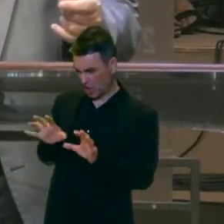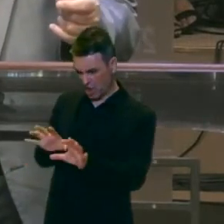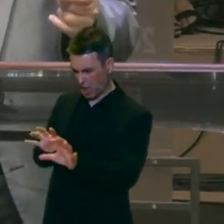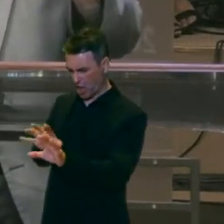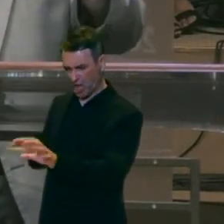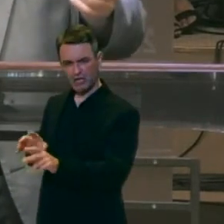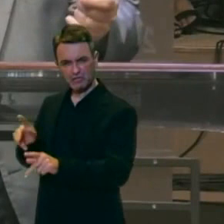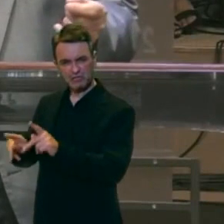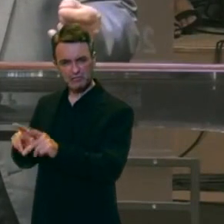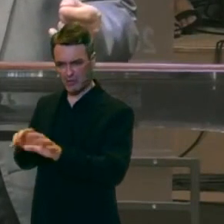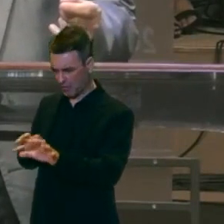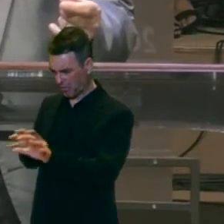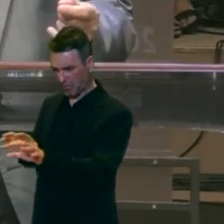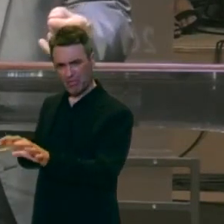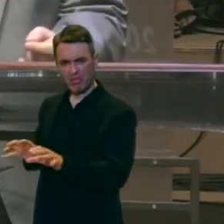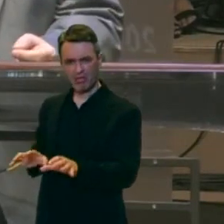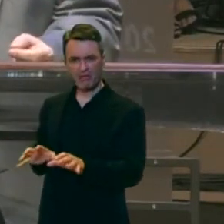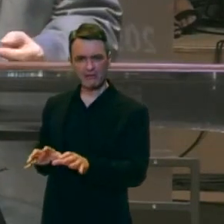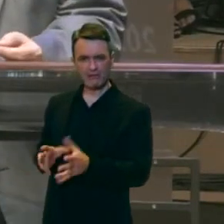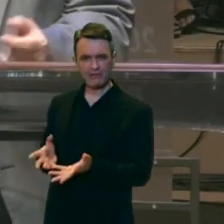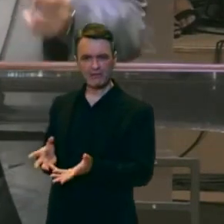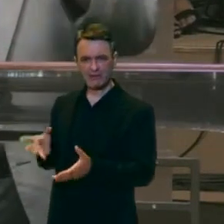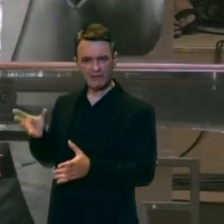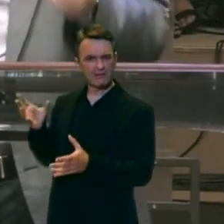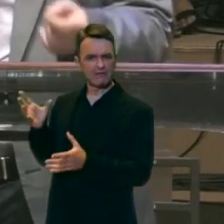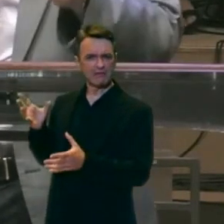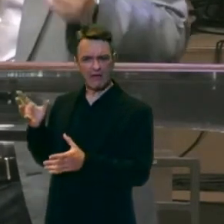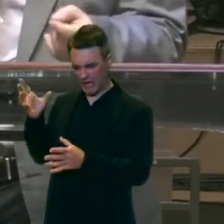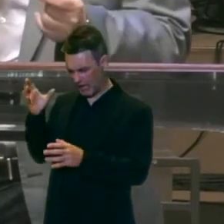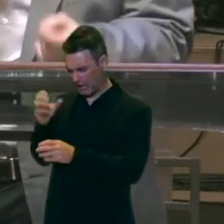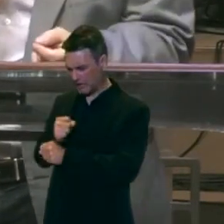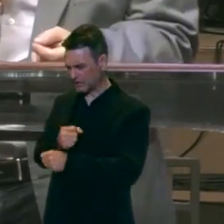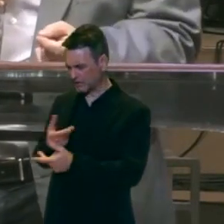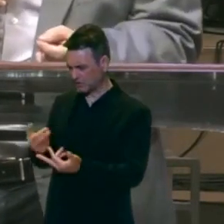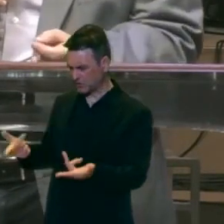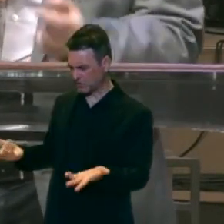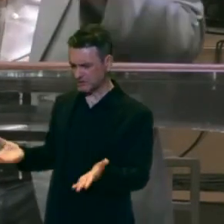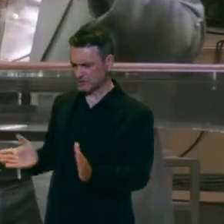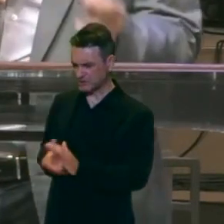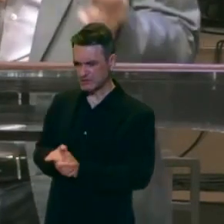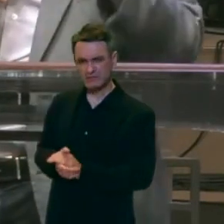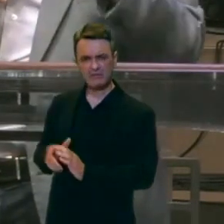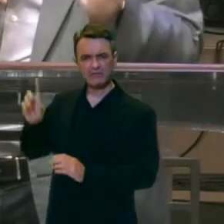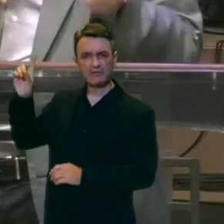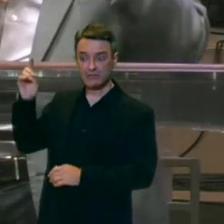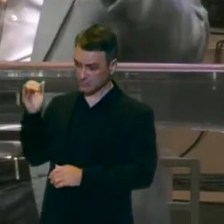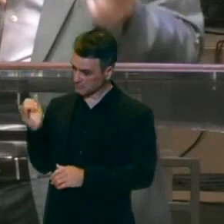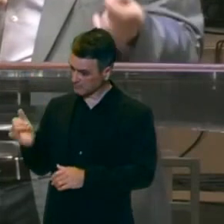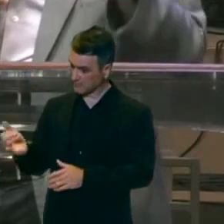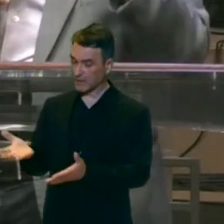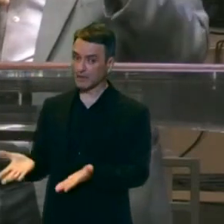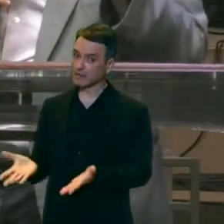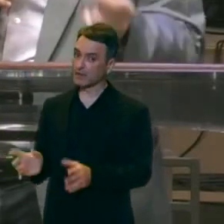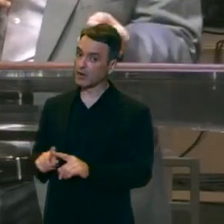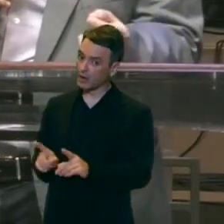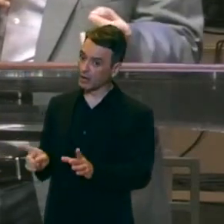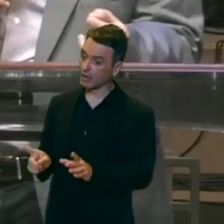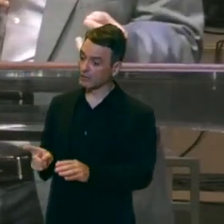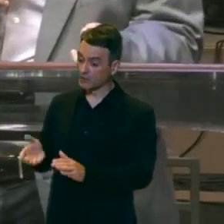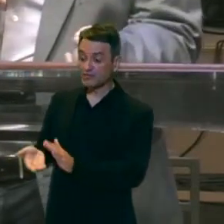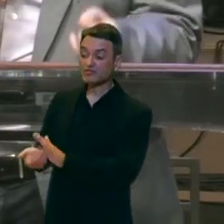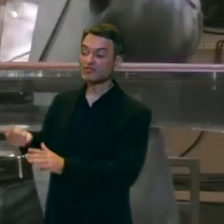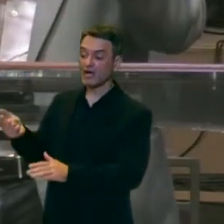nação a confiar em mentiras. Por isso, assim diz o Senhor: vou tirá-lo da face da